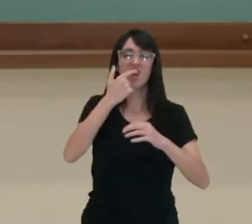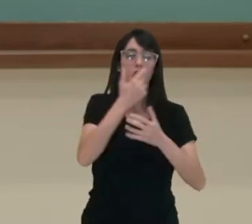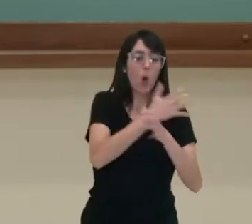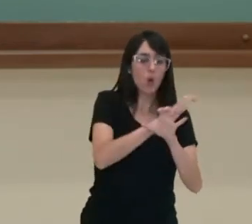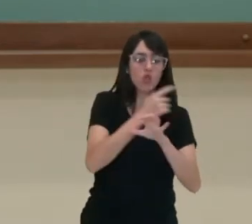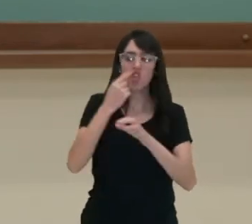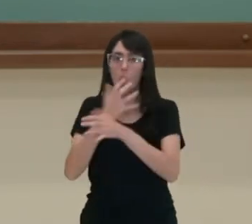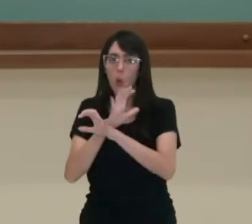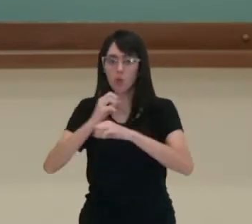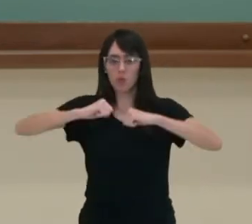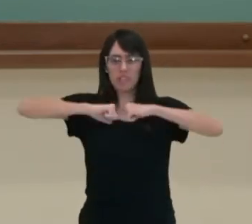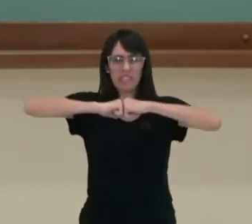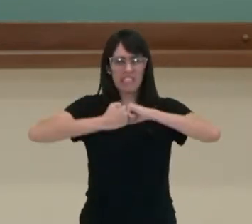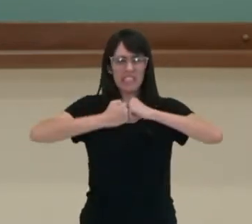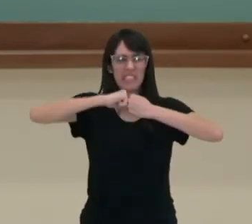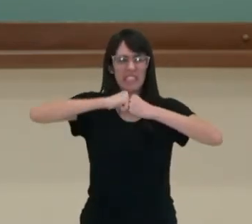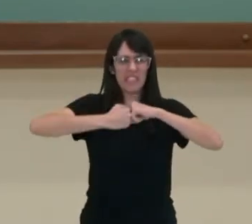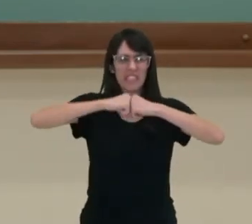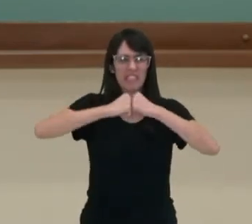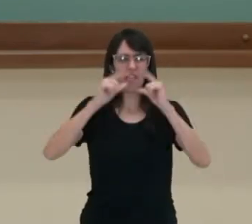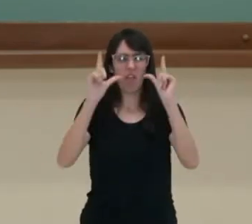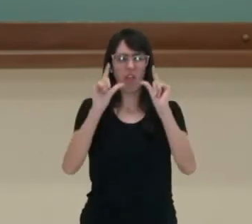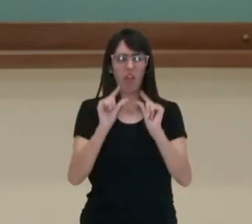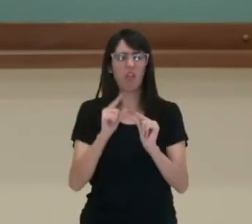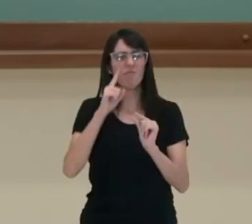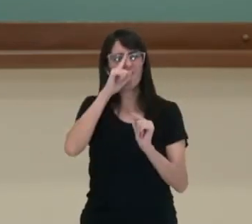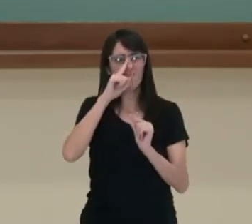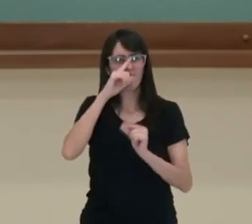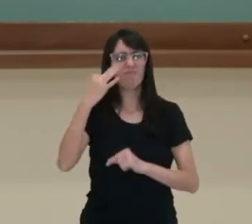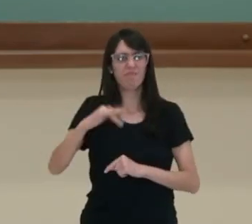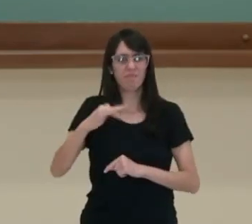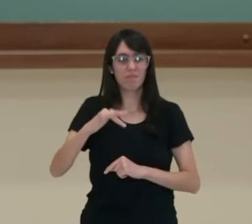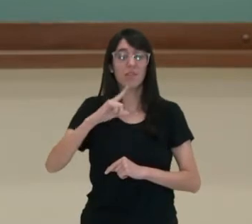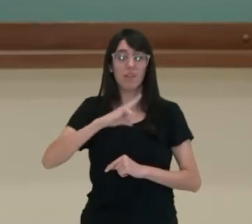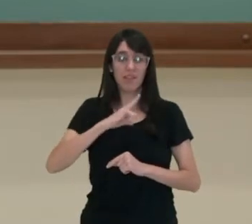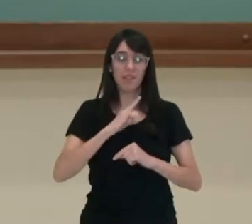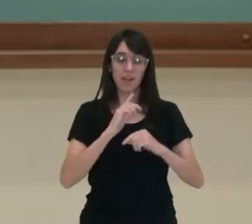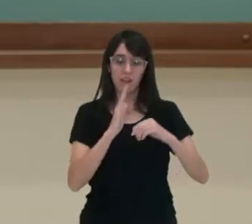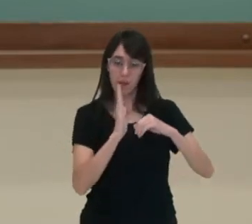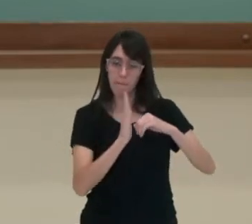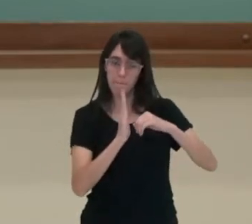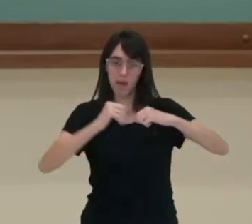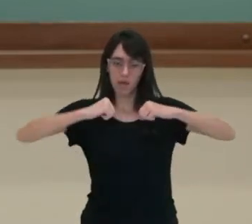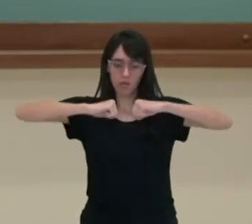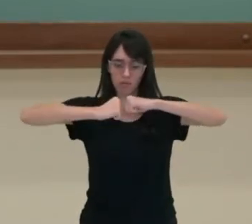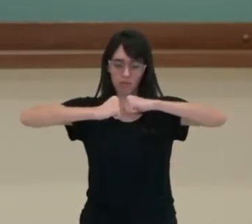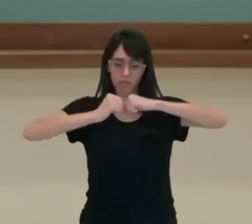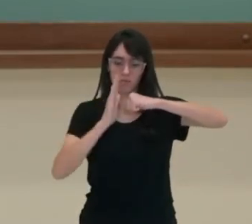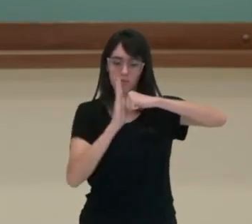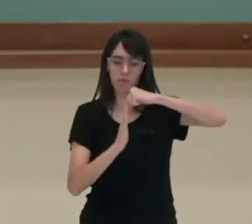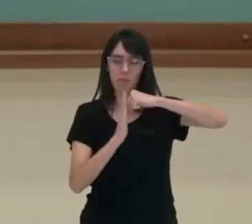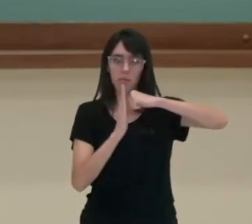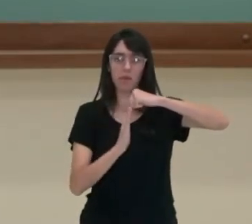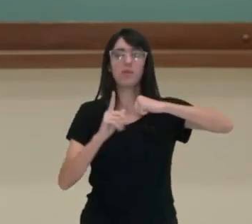gera desgaste. E o tecido cartilaginoso, por ele ser mais flexível, ele não deixa que desgaste